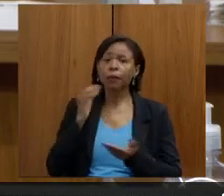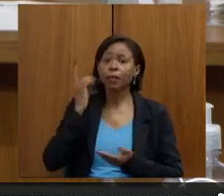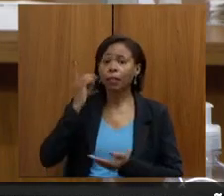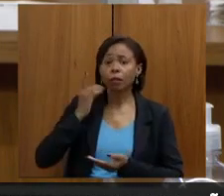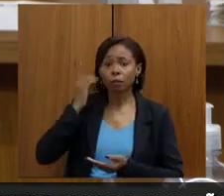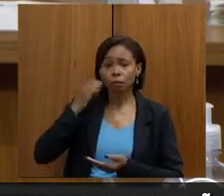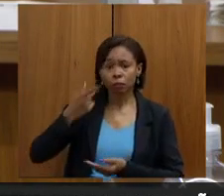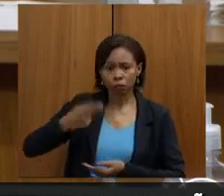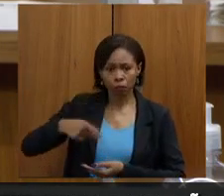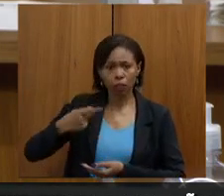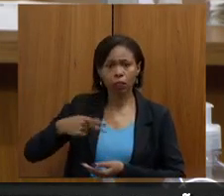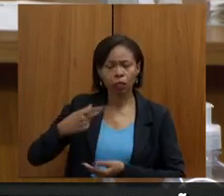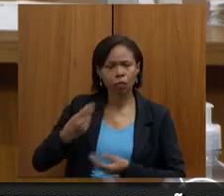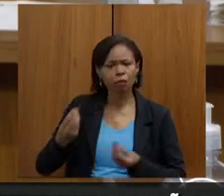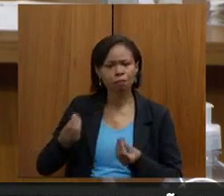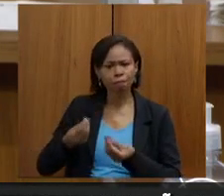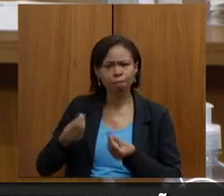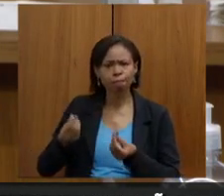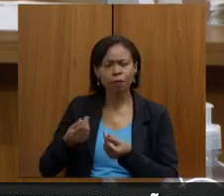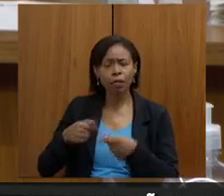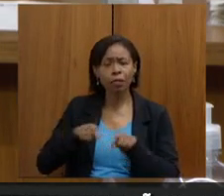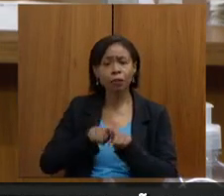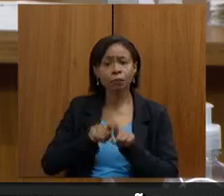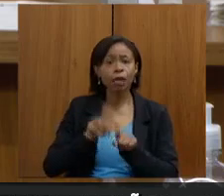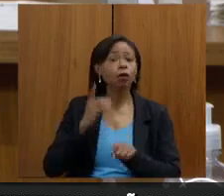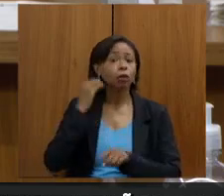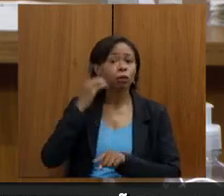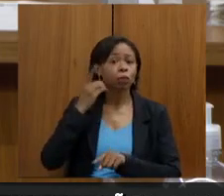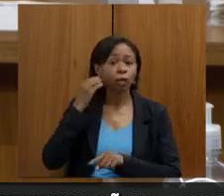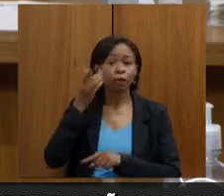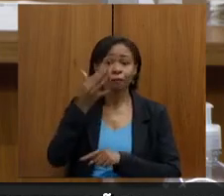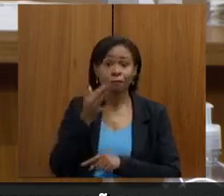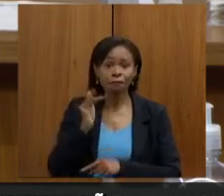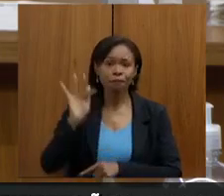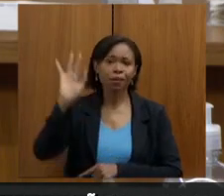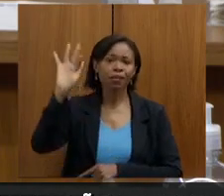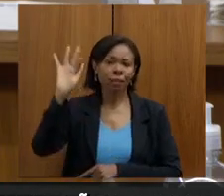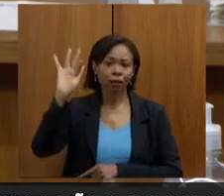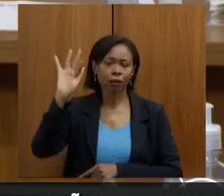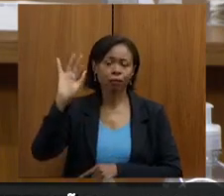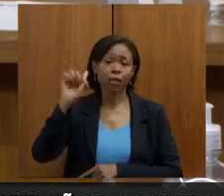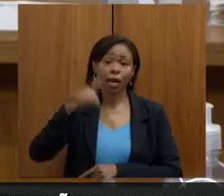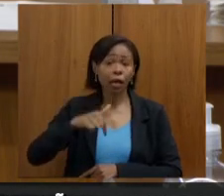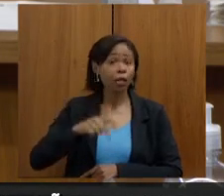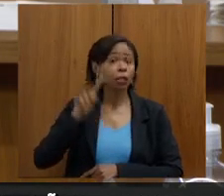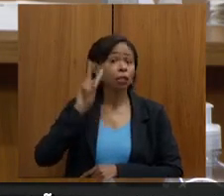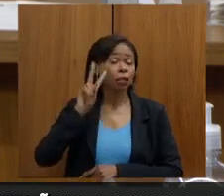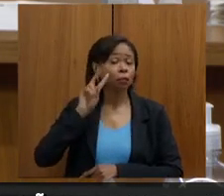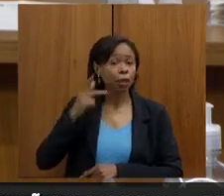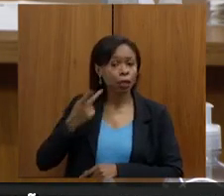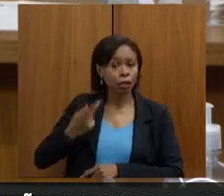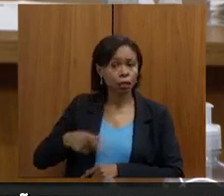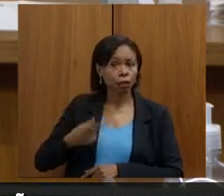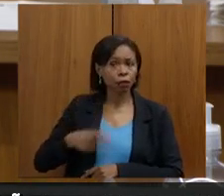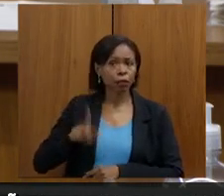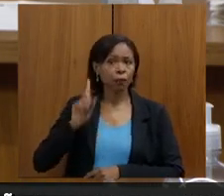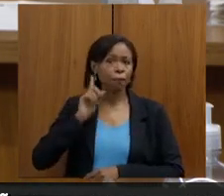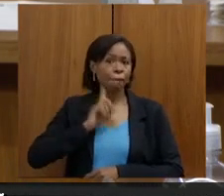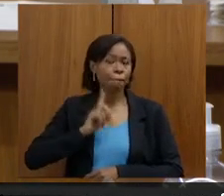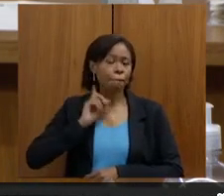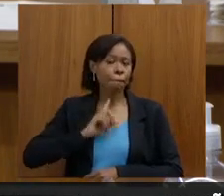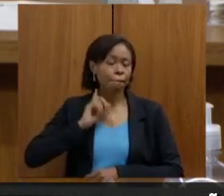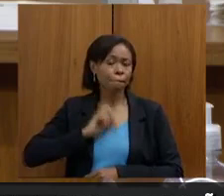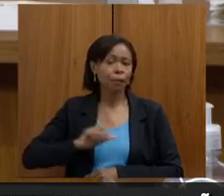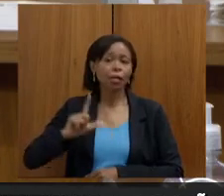bem como dos Deputados Federais e aqui a gente o que em Minas Gerais hoje nós